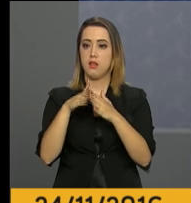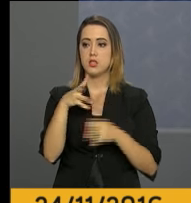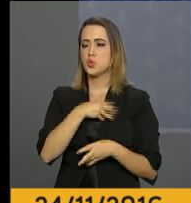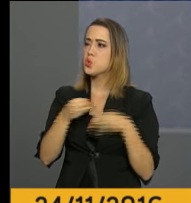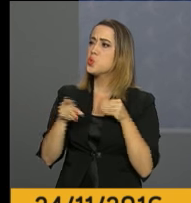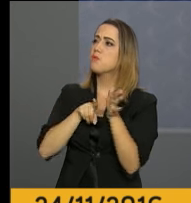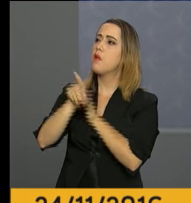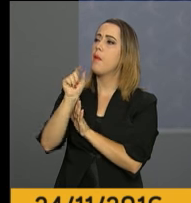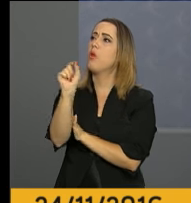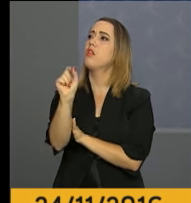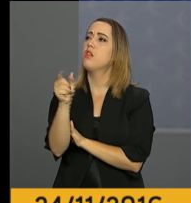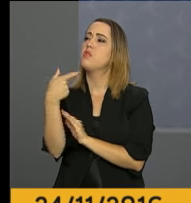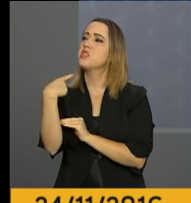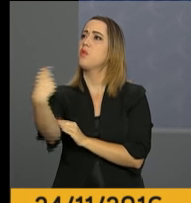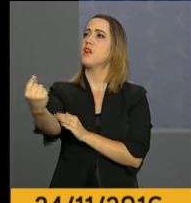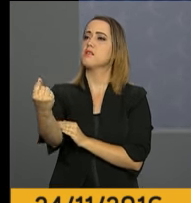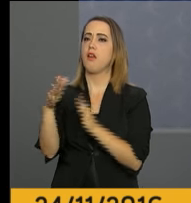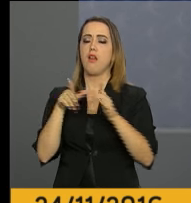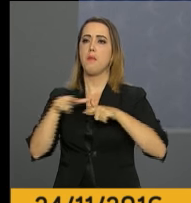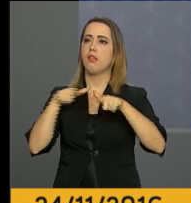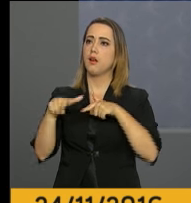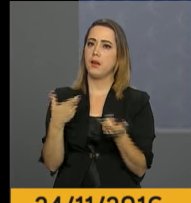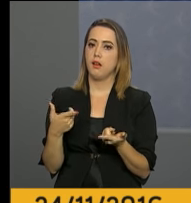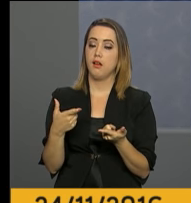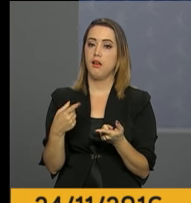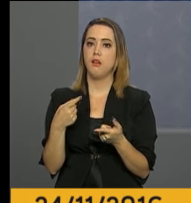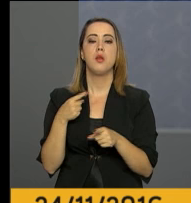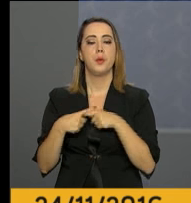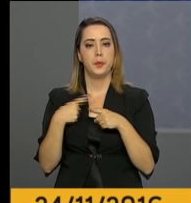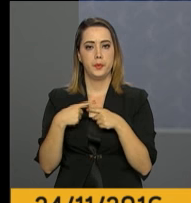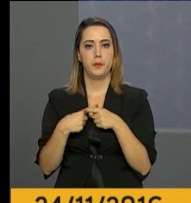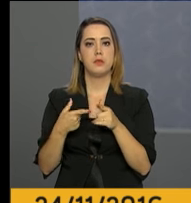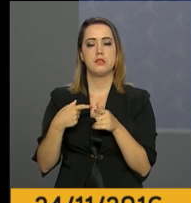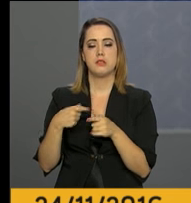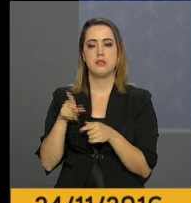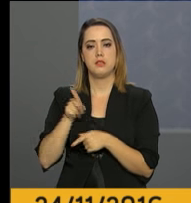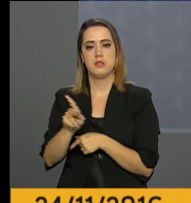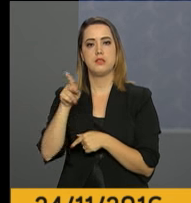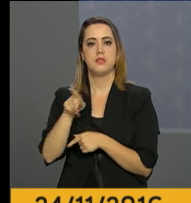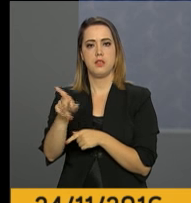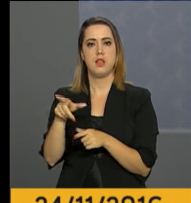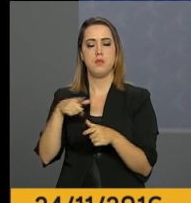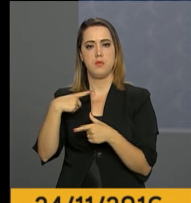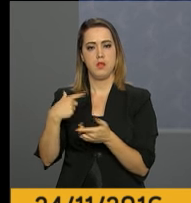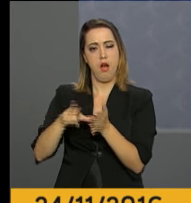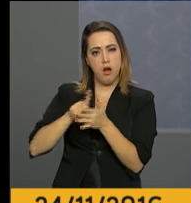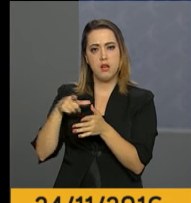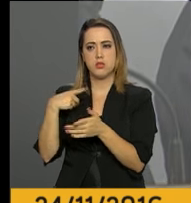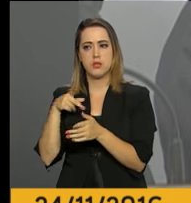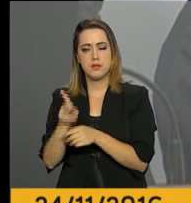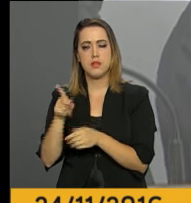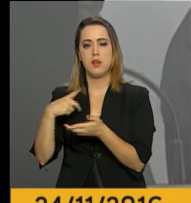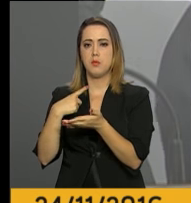perguntaram Mas você não vai trabalhar porque ele sempre saía naturalmente antes eh do café da manhã não é